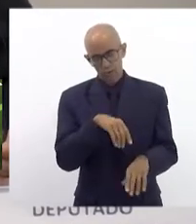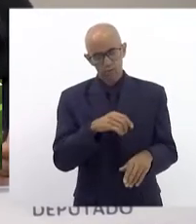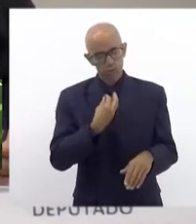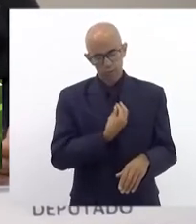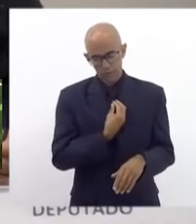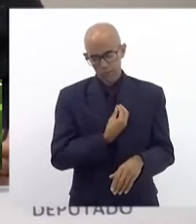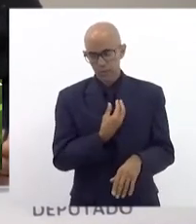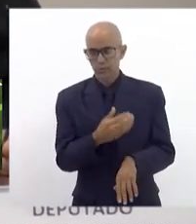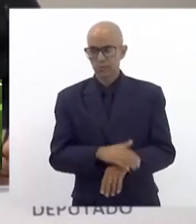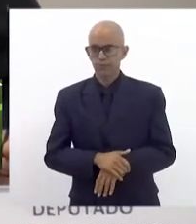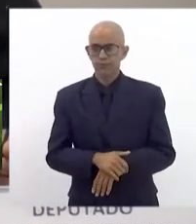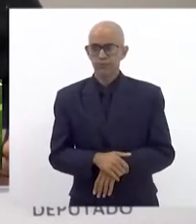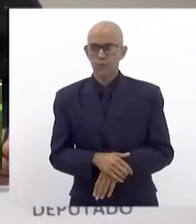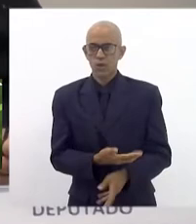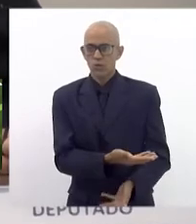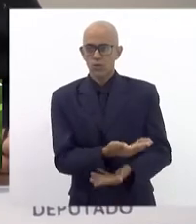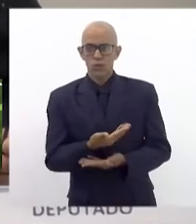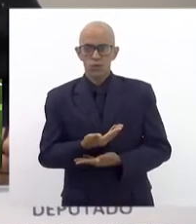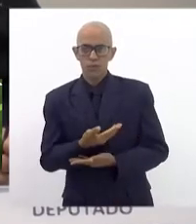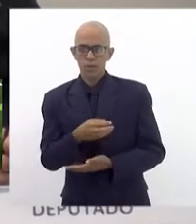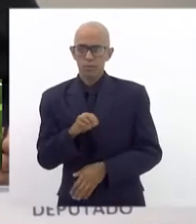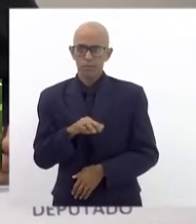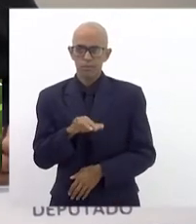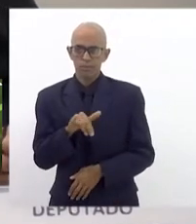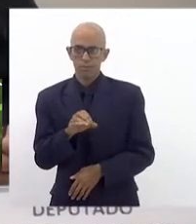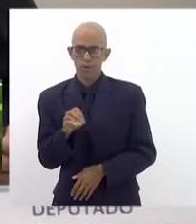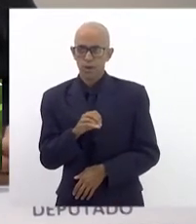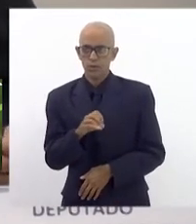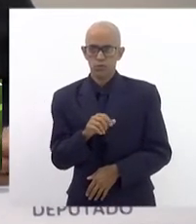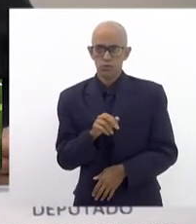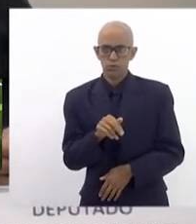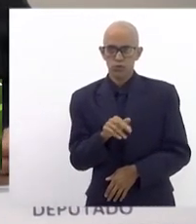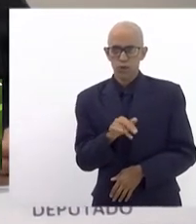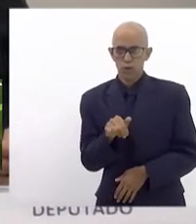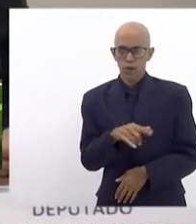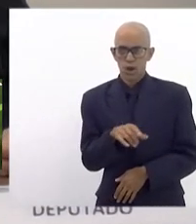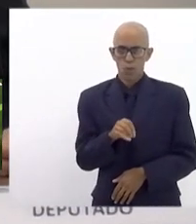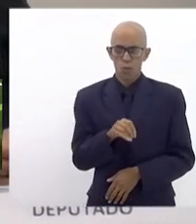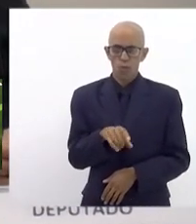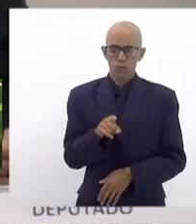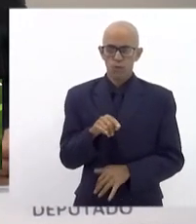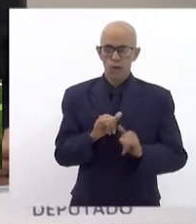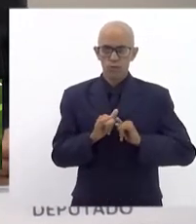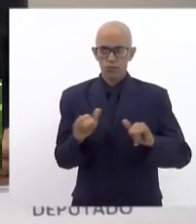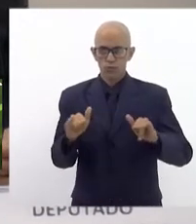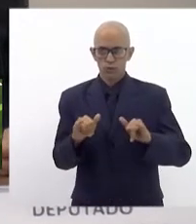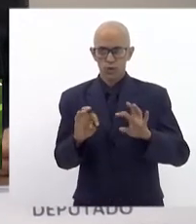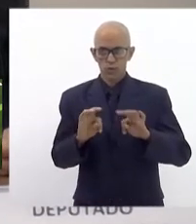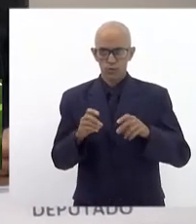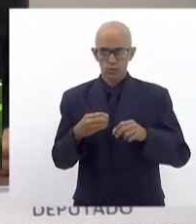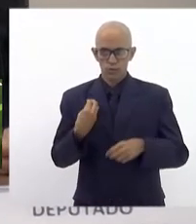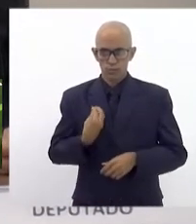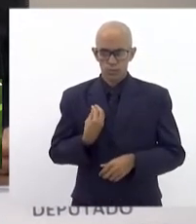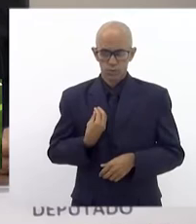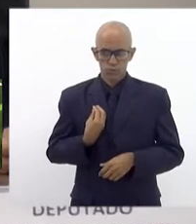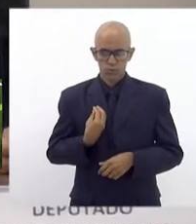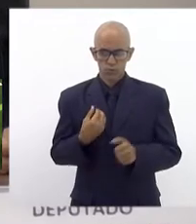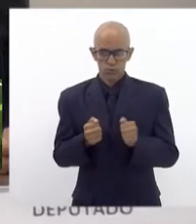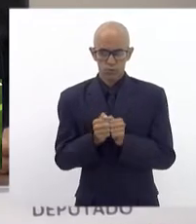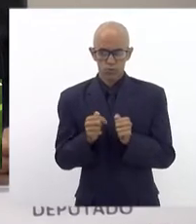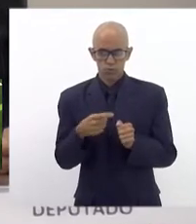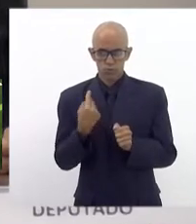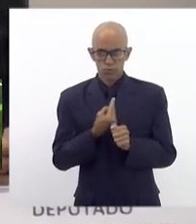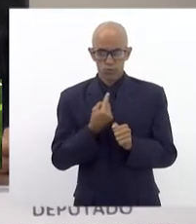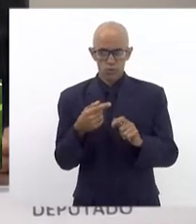vou convidar o Márcio Girão, presidente do Clube de Engenharia, para fazer uma manifestação e já alerto aos participantes que estão aqui conosco pelo